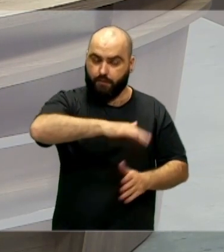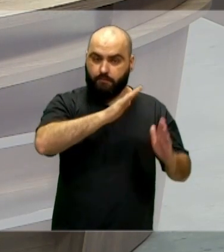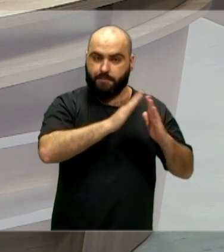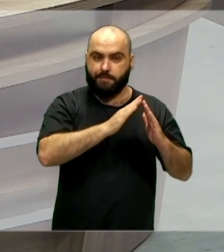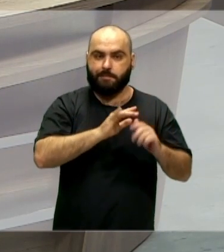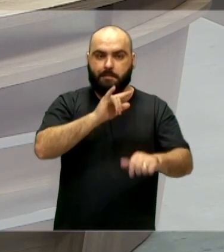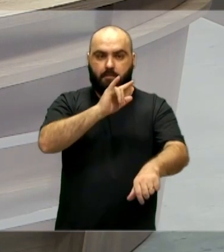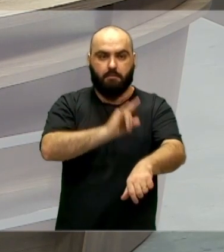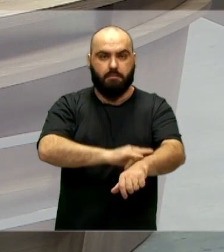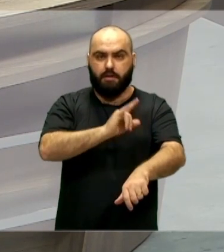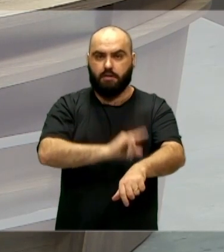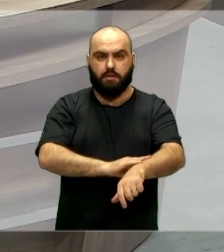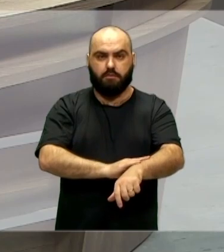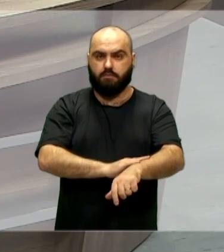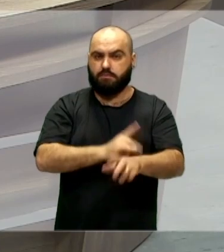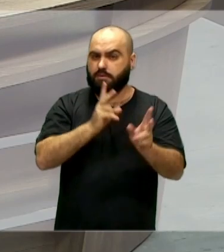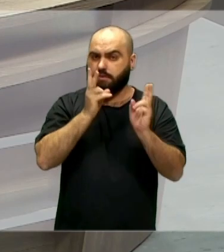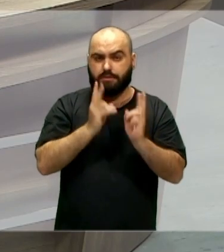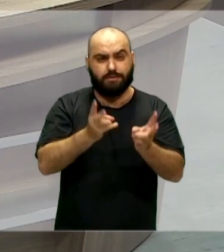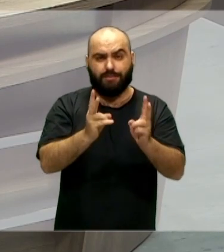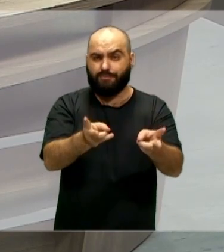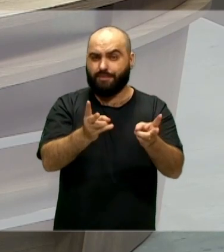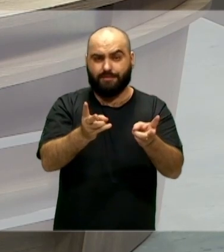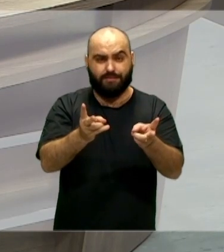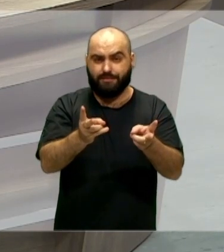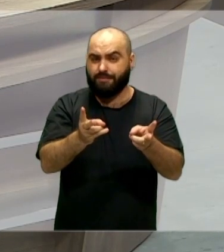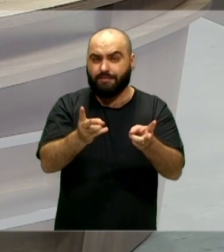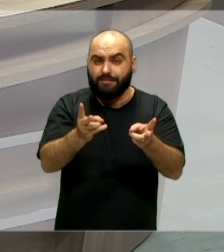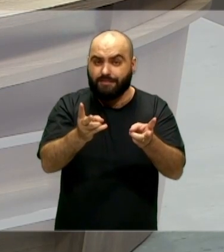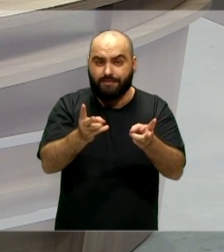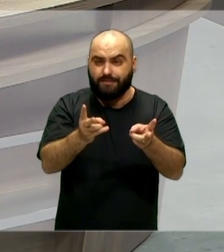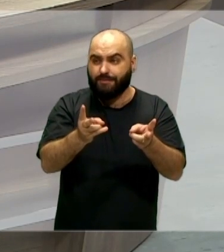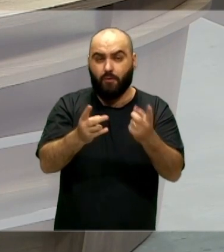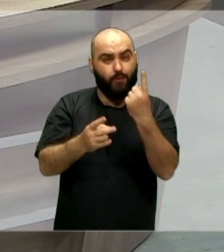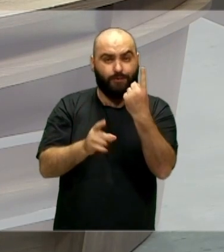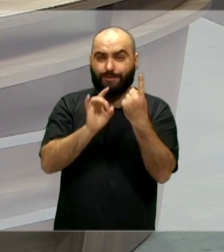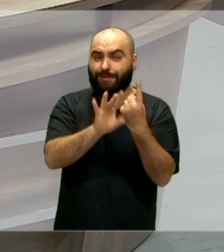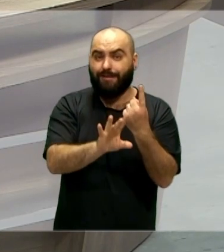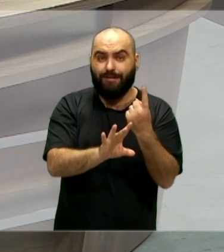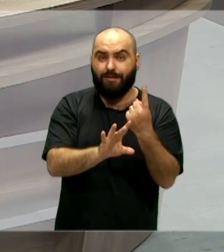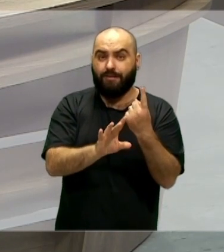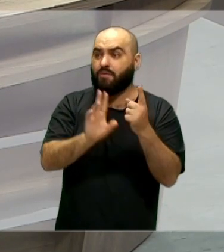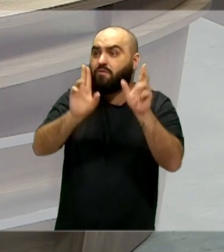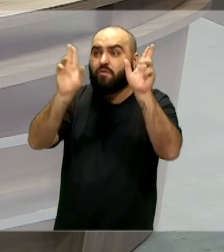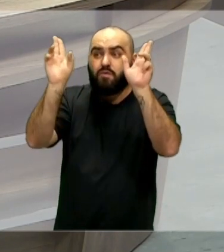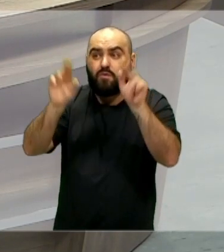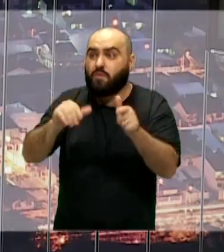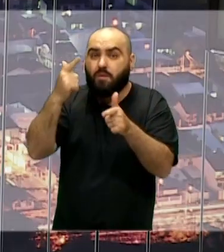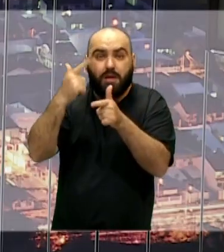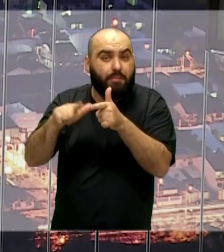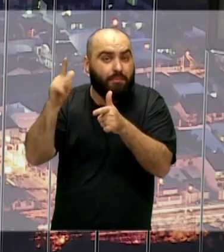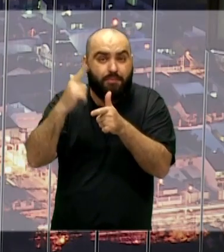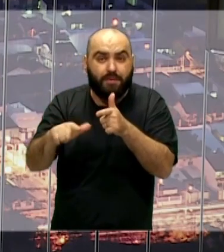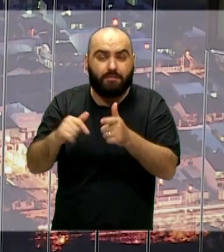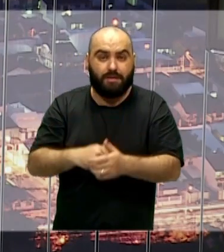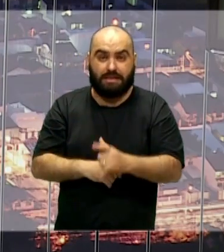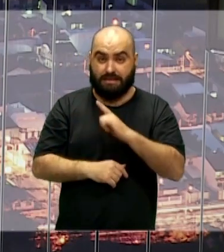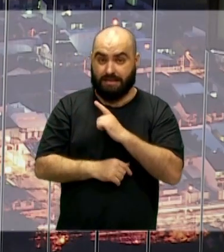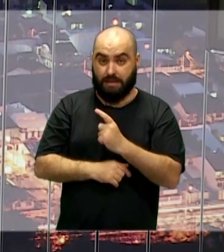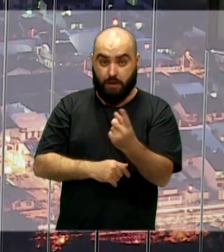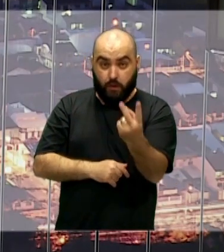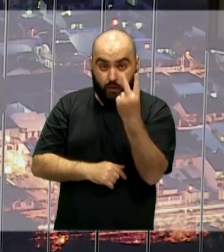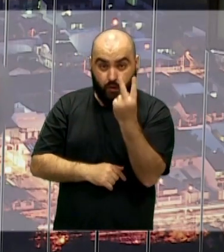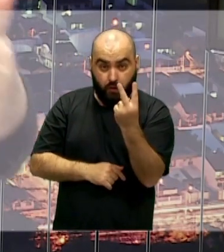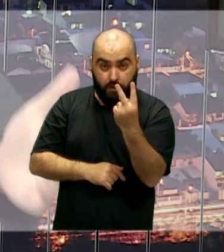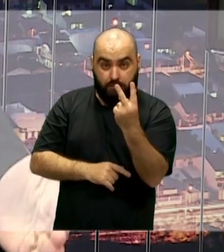banheiros sempre foram compartilhados e tudo bem, nunca teve problema nenhum. Tinha 2 banheiros na casa, a gente